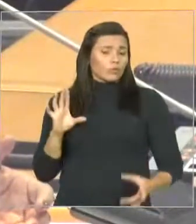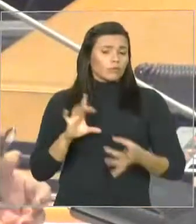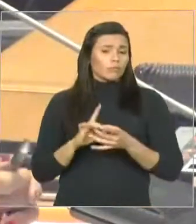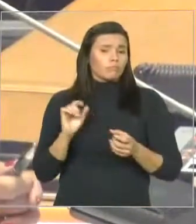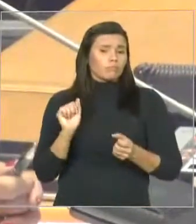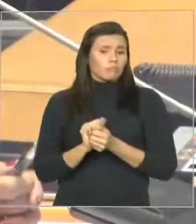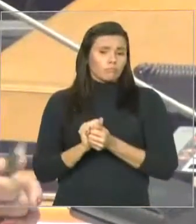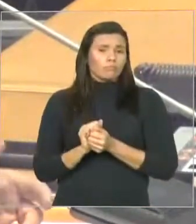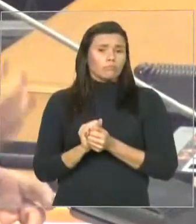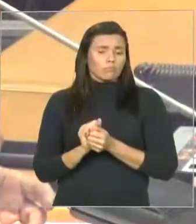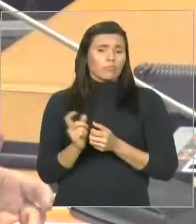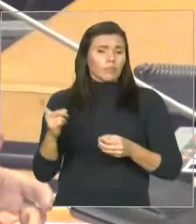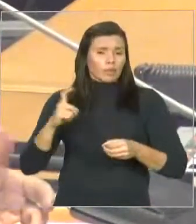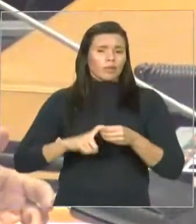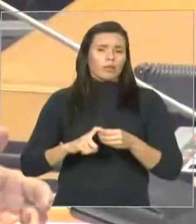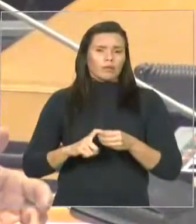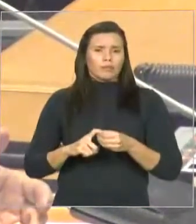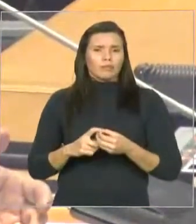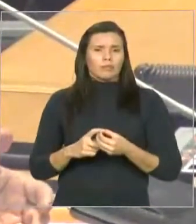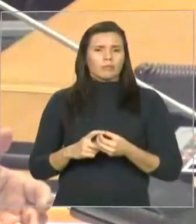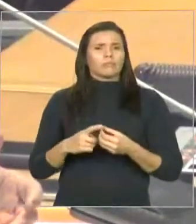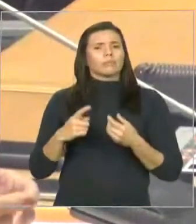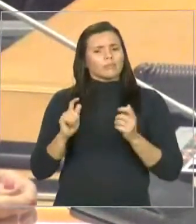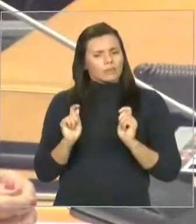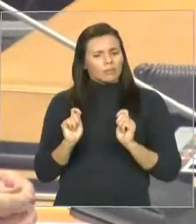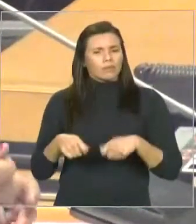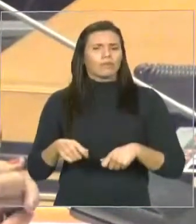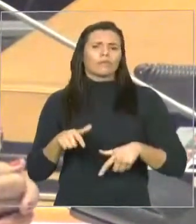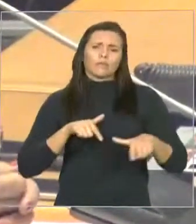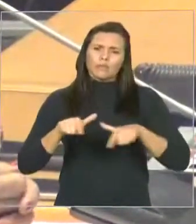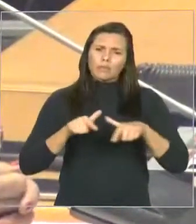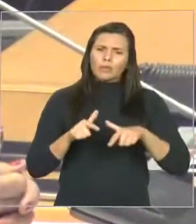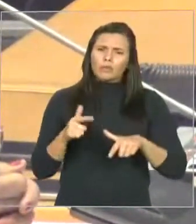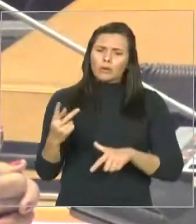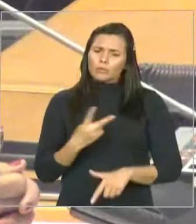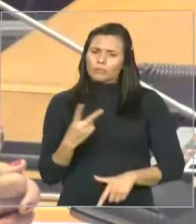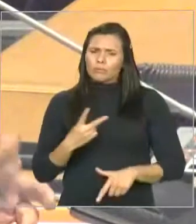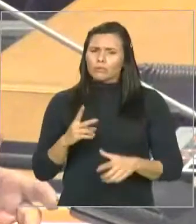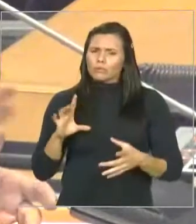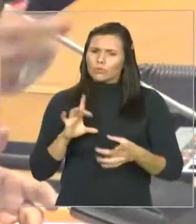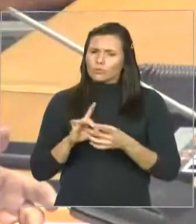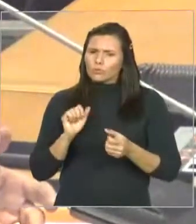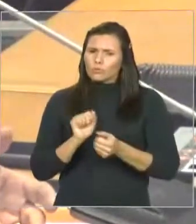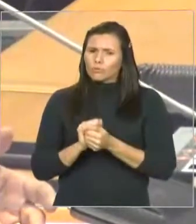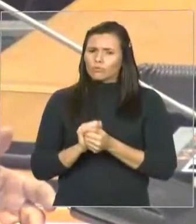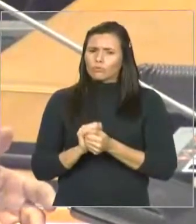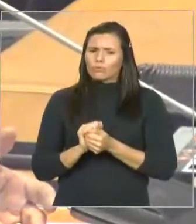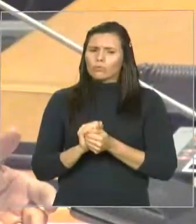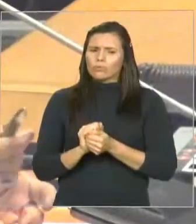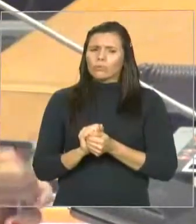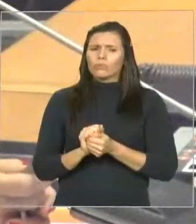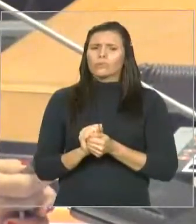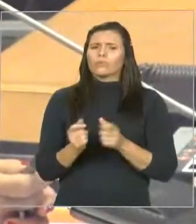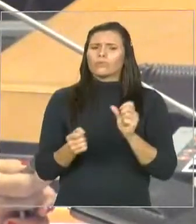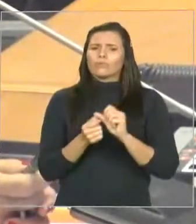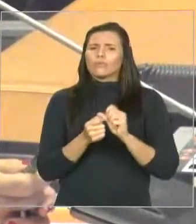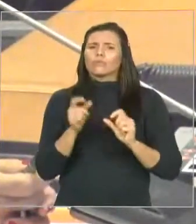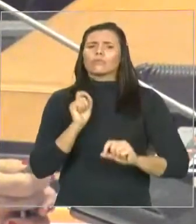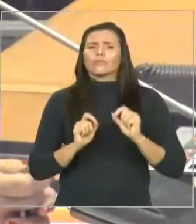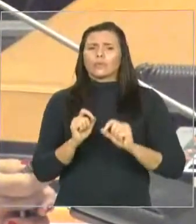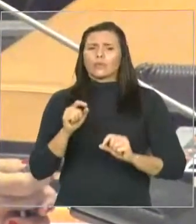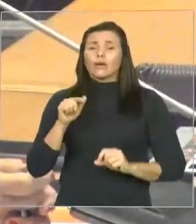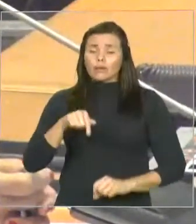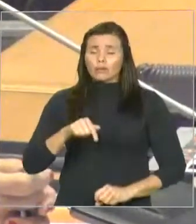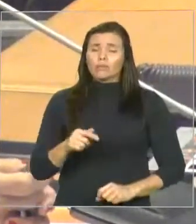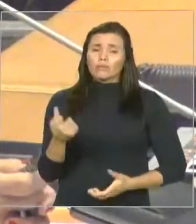pelo menos, esta ilha querida, a nossa capital, que é o retrato